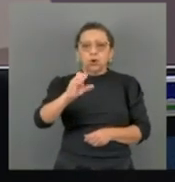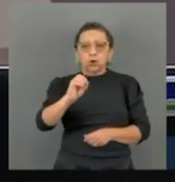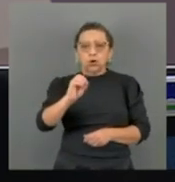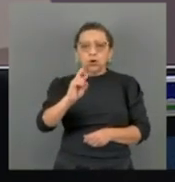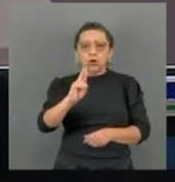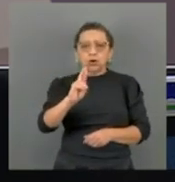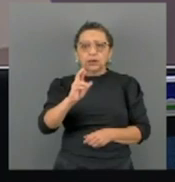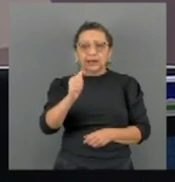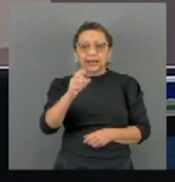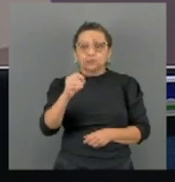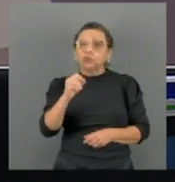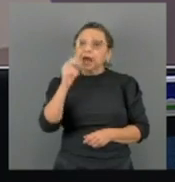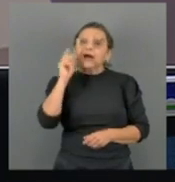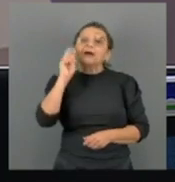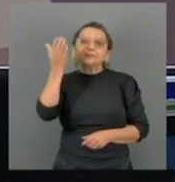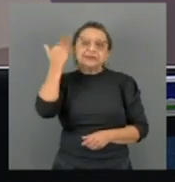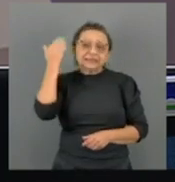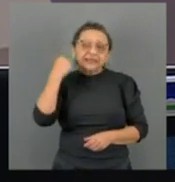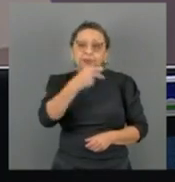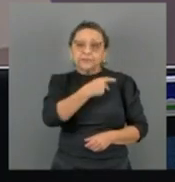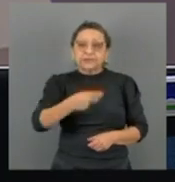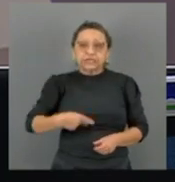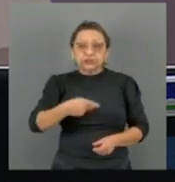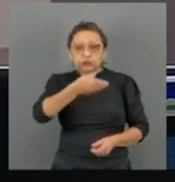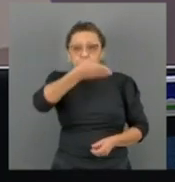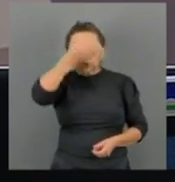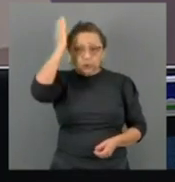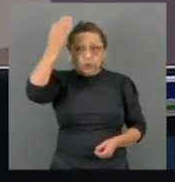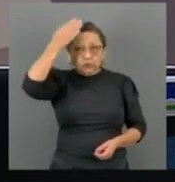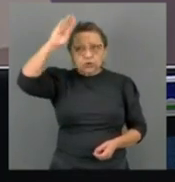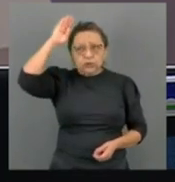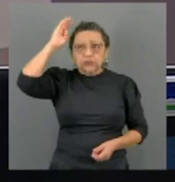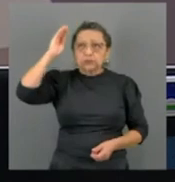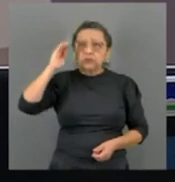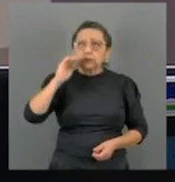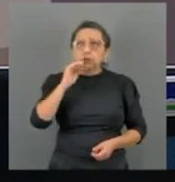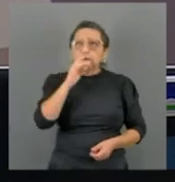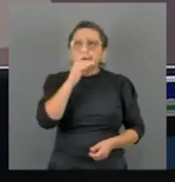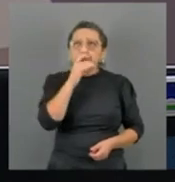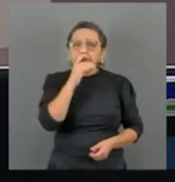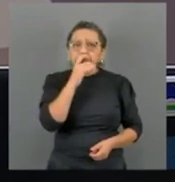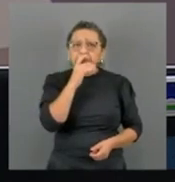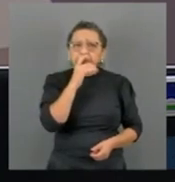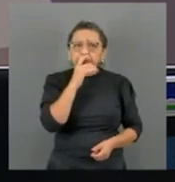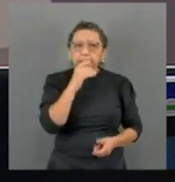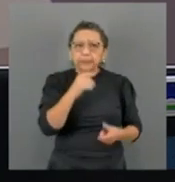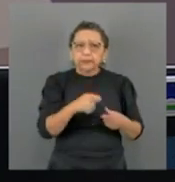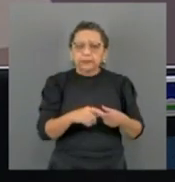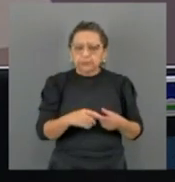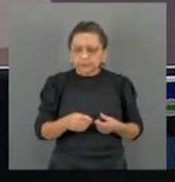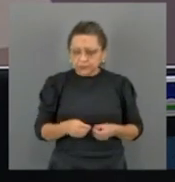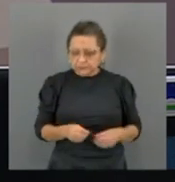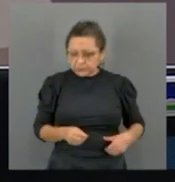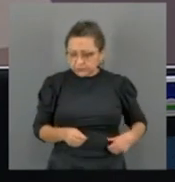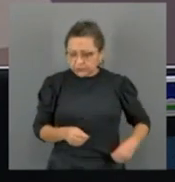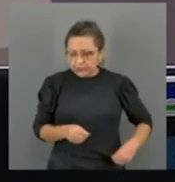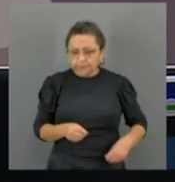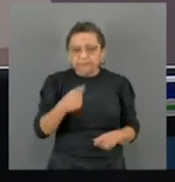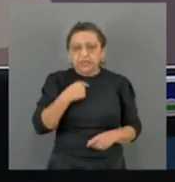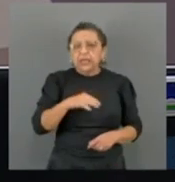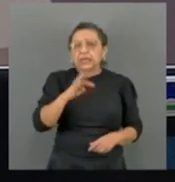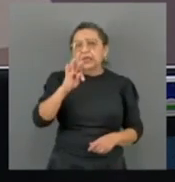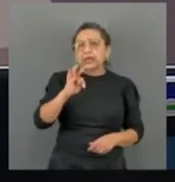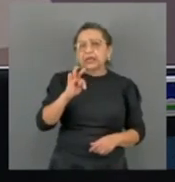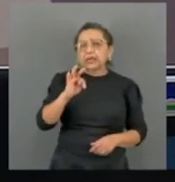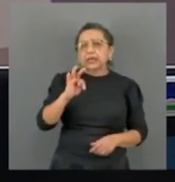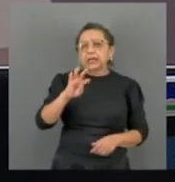Trump do boleta, né? Da cédula eleitoral. Do cédula eleitoral. Mas o